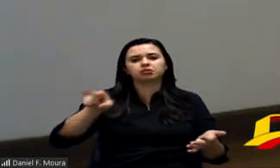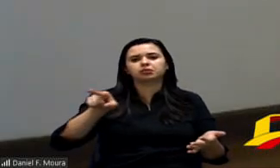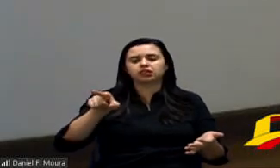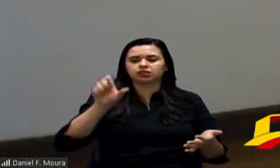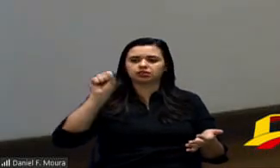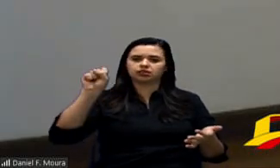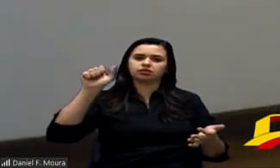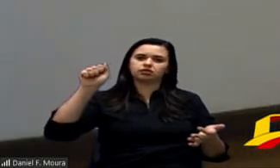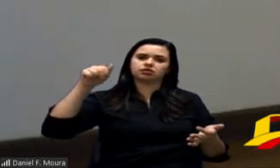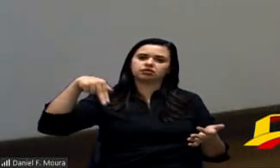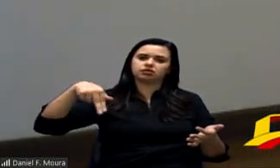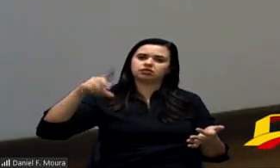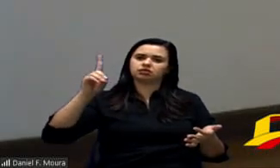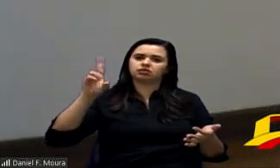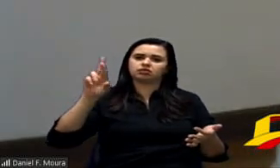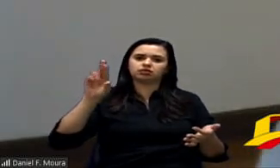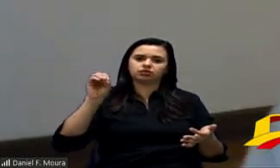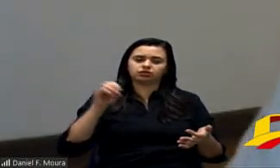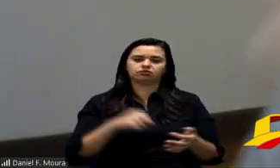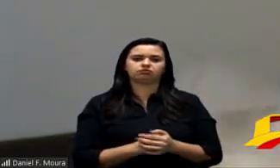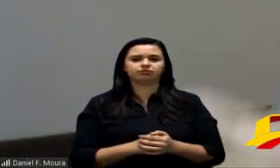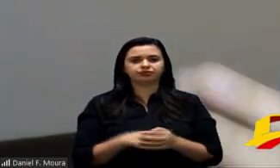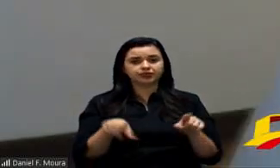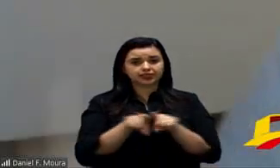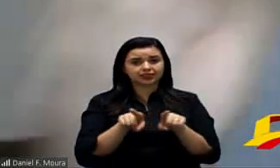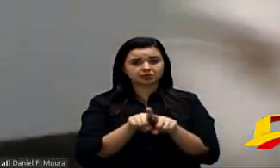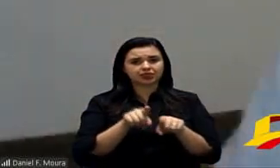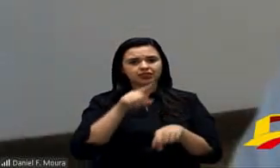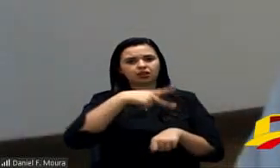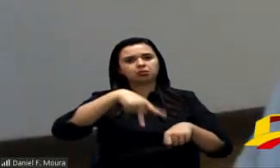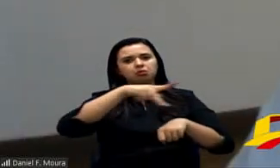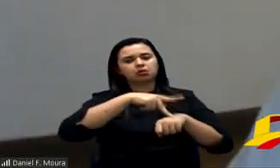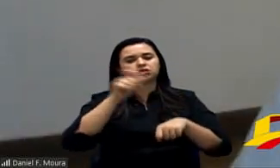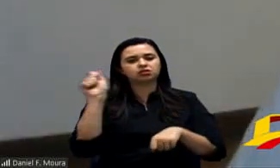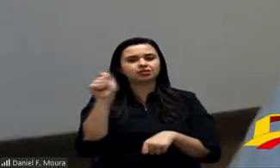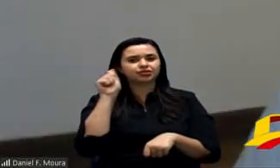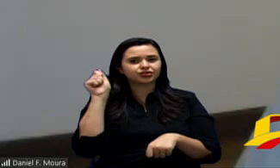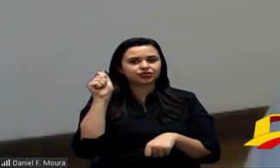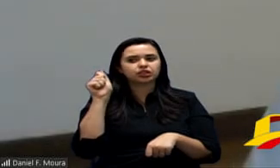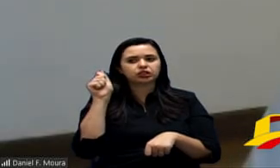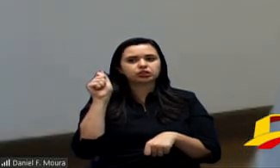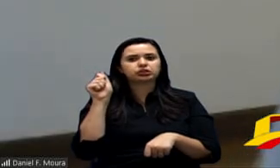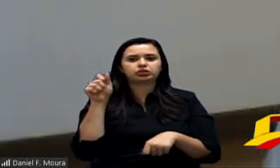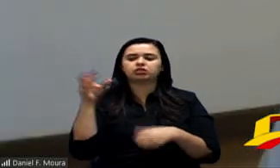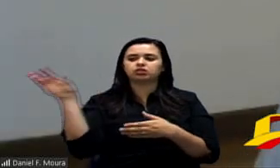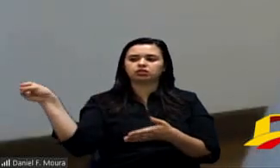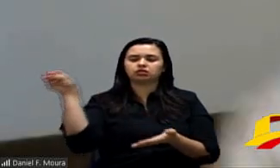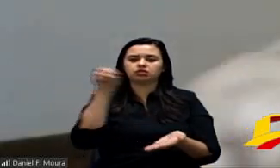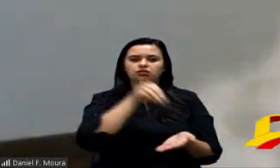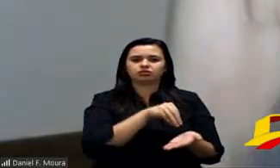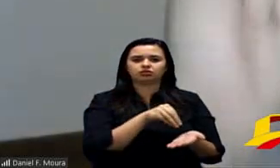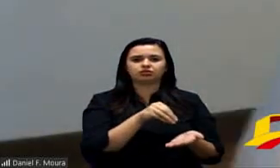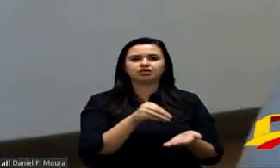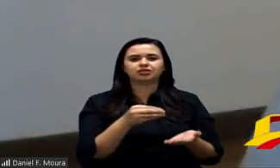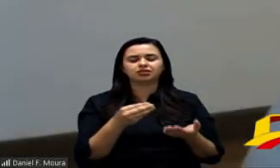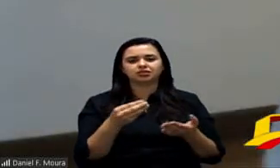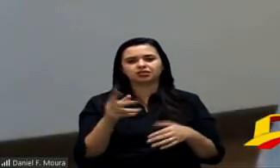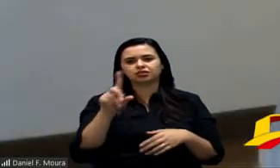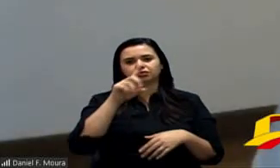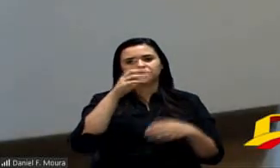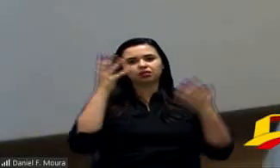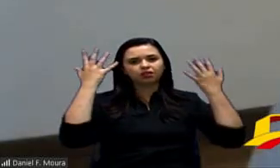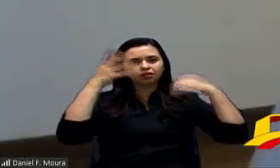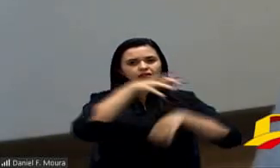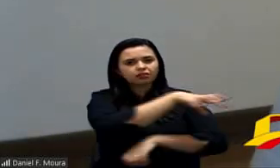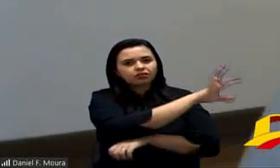todos os zoológicos da Argentina doaram seus elefantes para o santuário. A Ramba morreu de insuficiência renal de perigo em circo, mentindo sobre isso. A